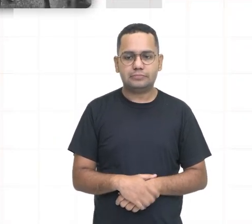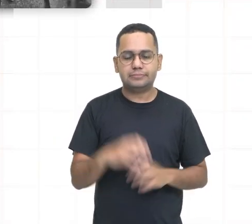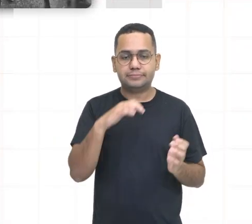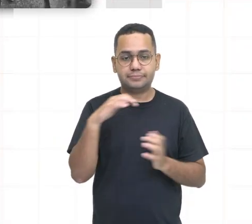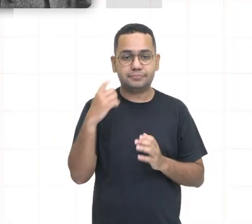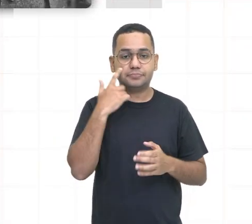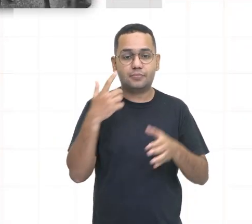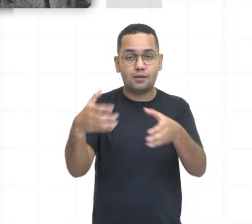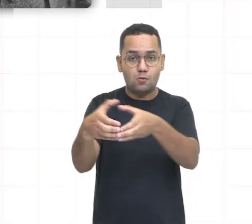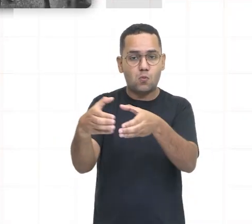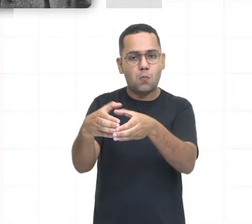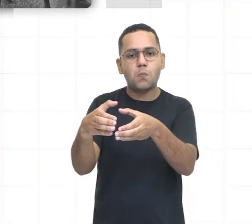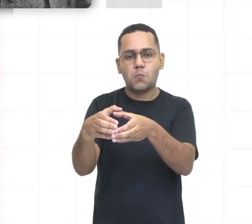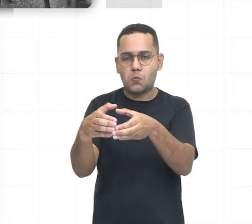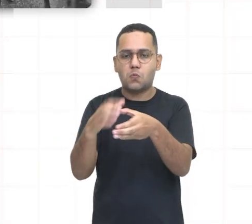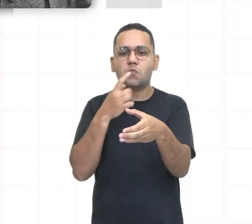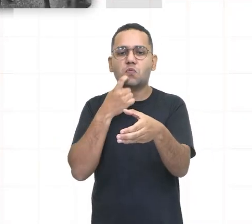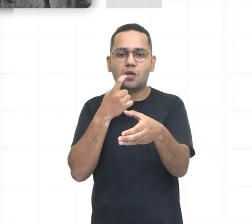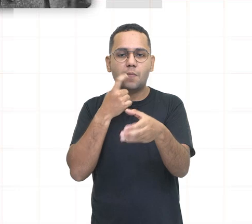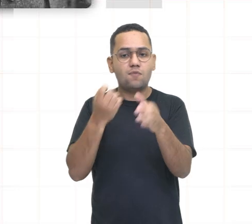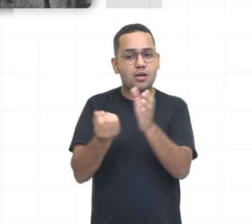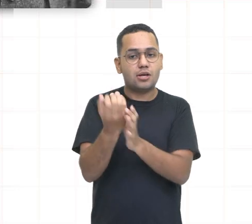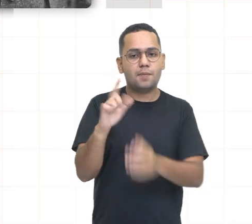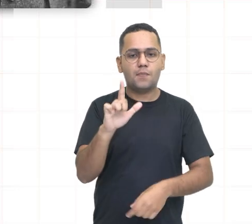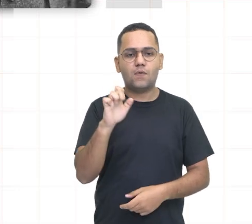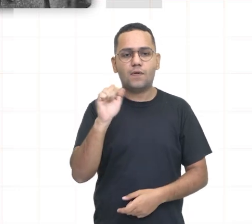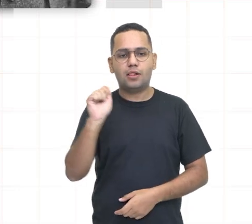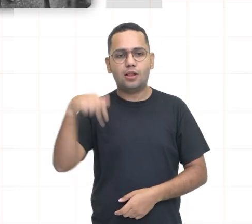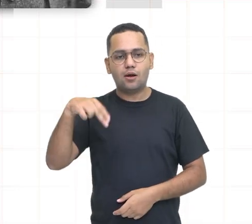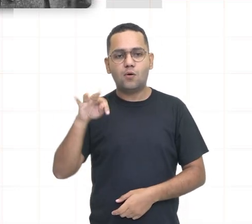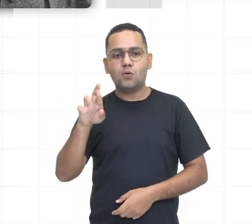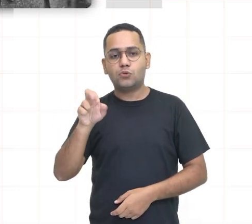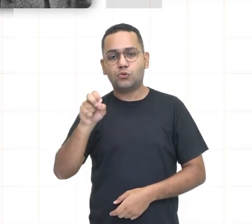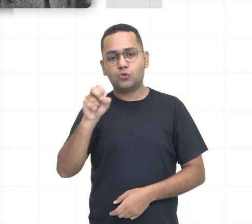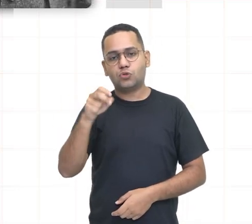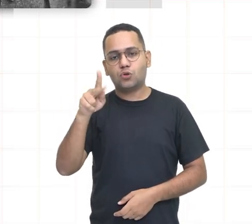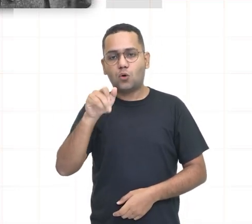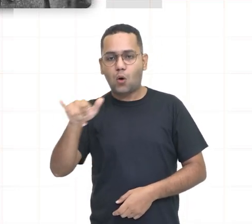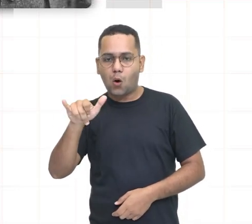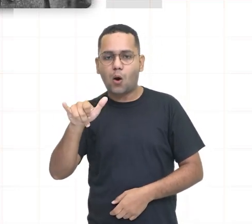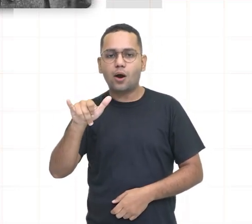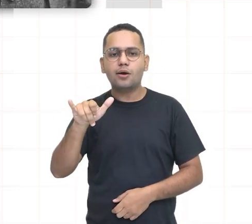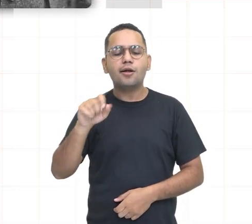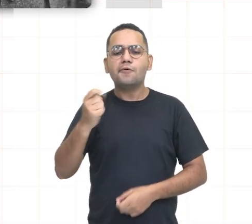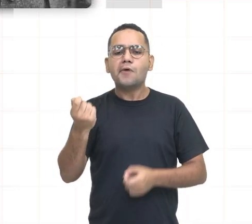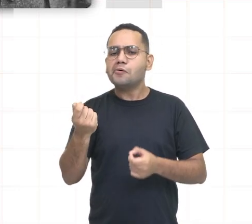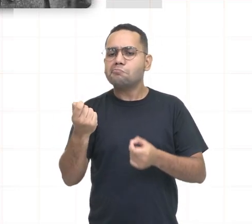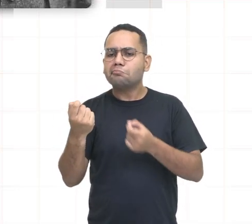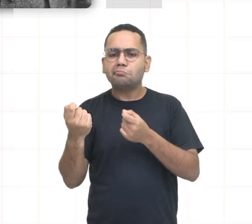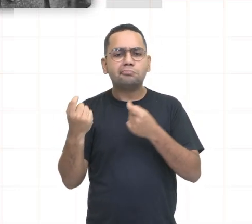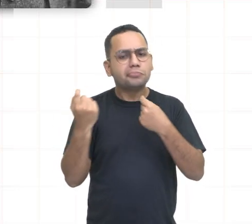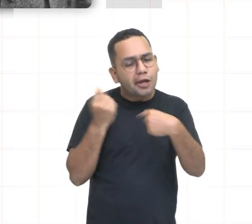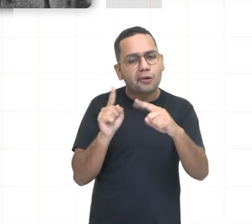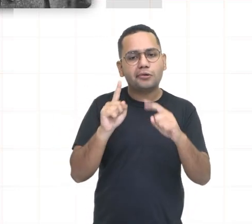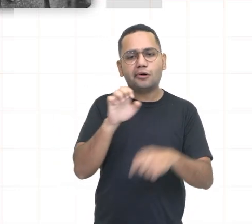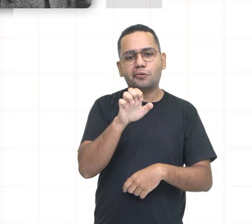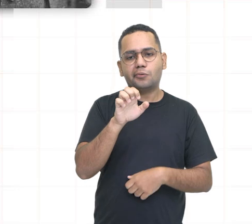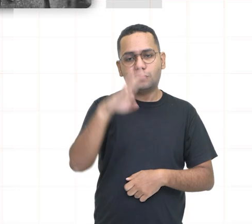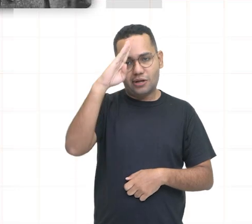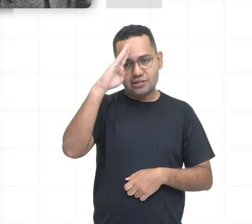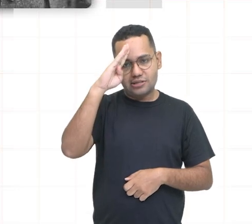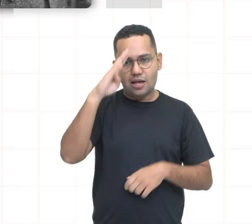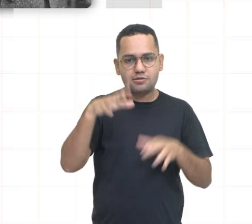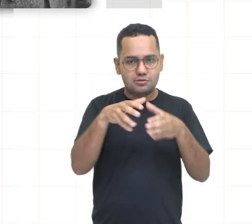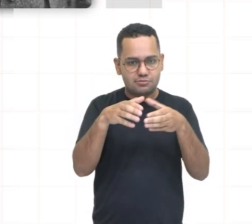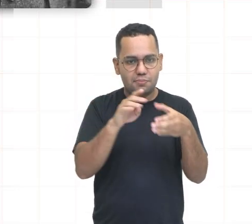O Exército Vermelho, criado por Leon Trotsky, derrubou o Exército Branco, formado por nobres e burgueses, garantida a permanência